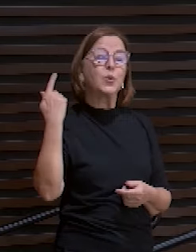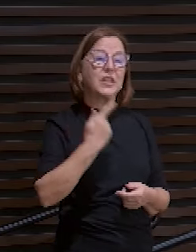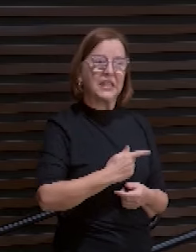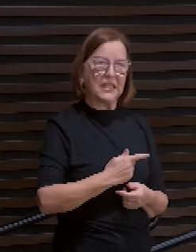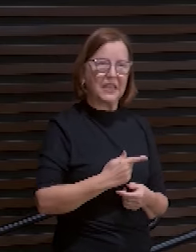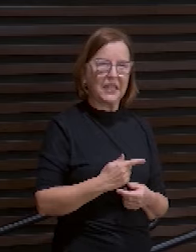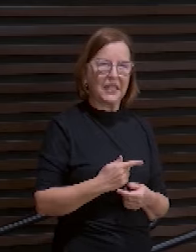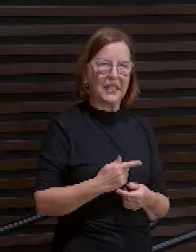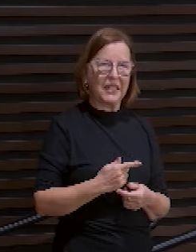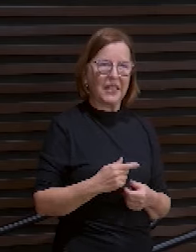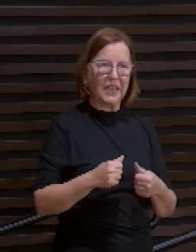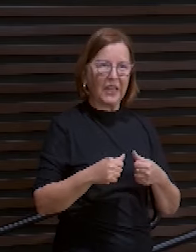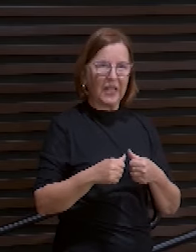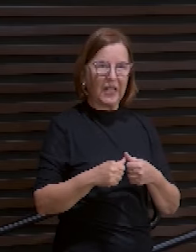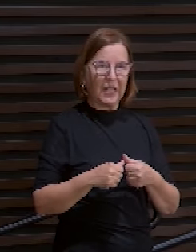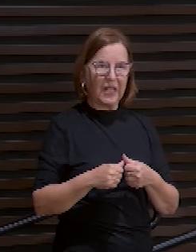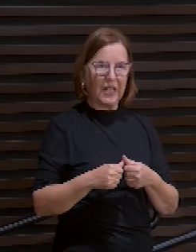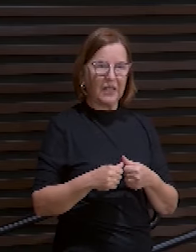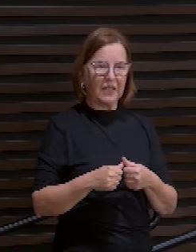excepcionalidade